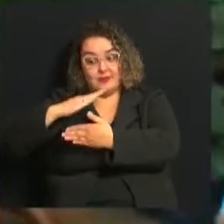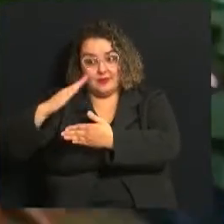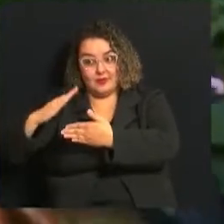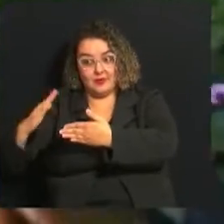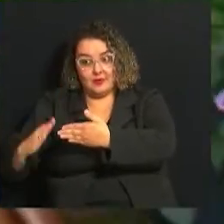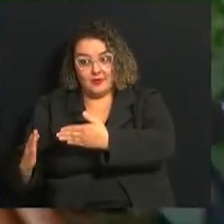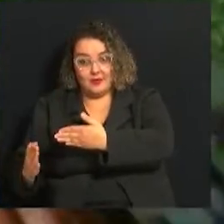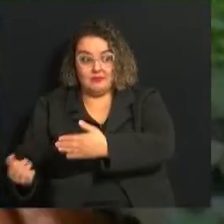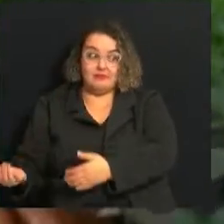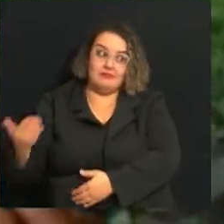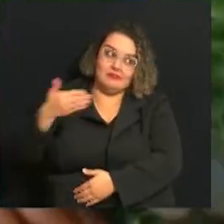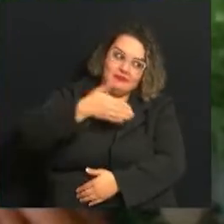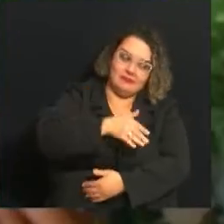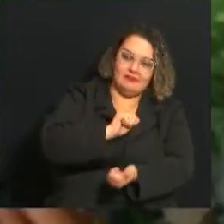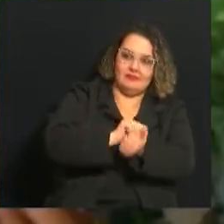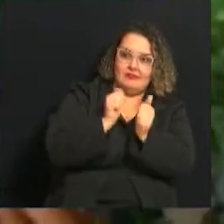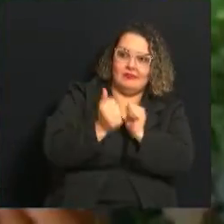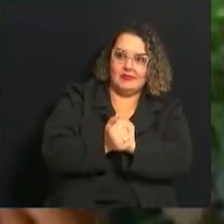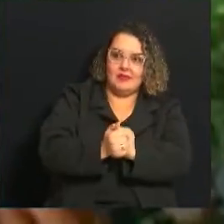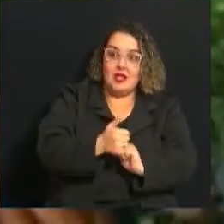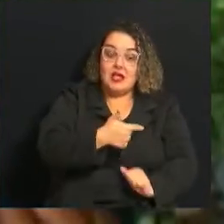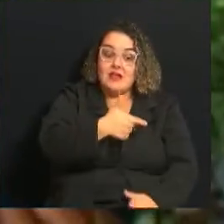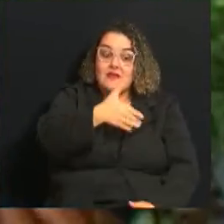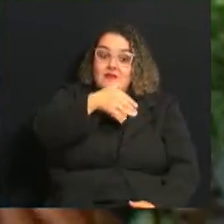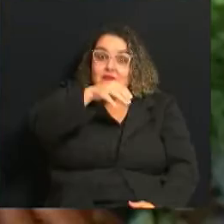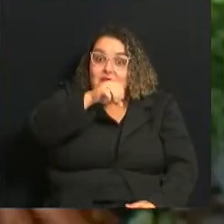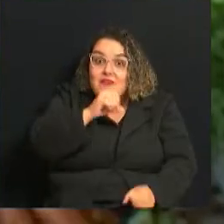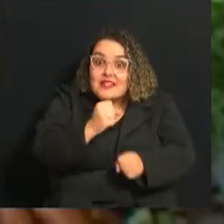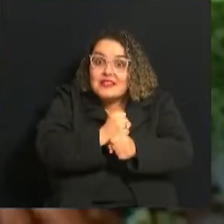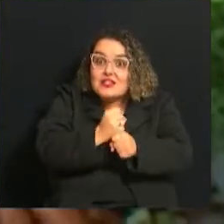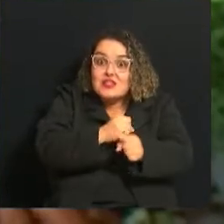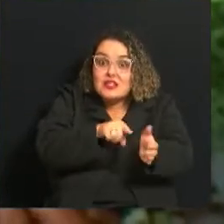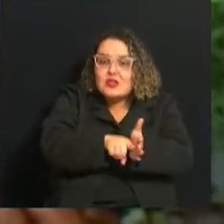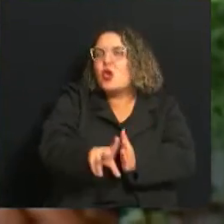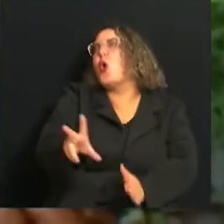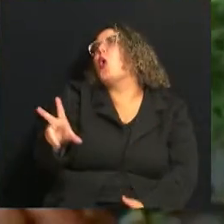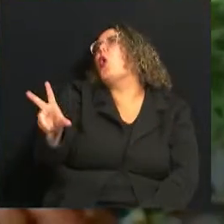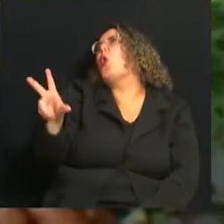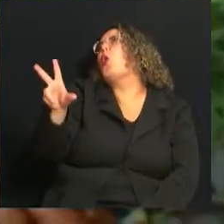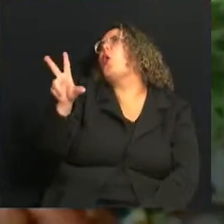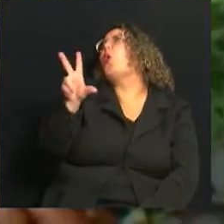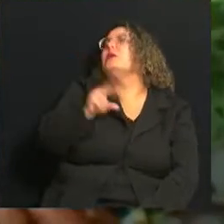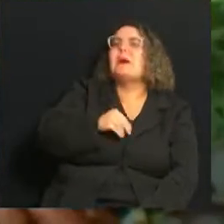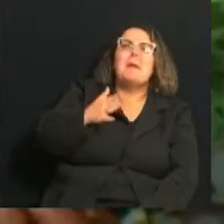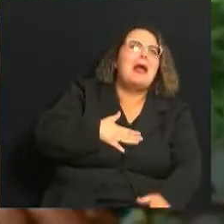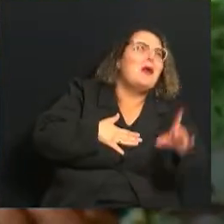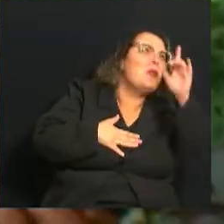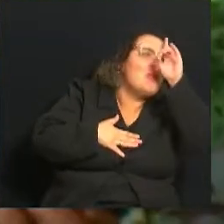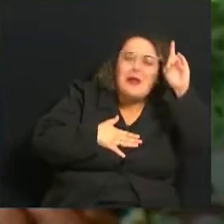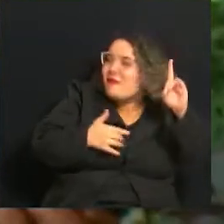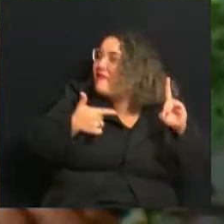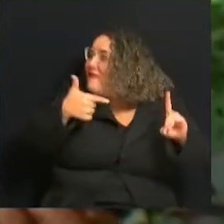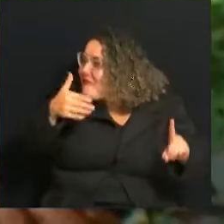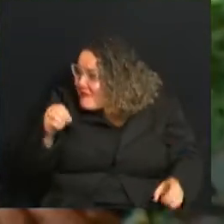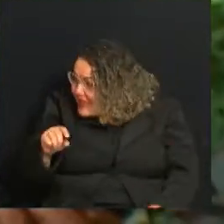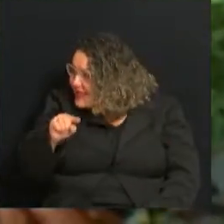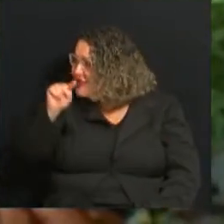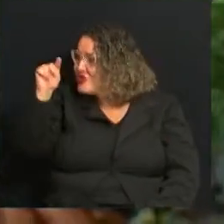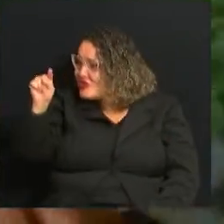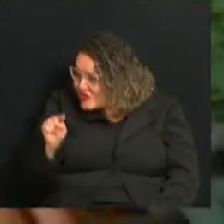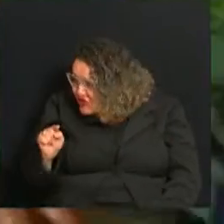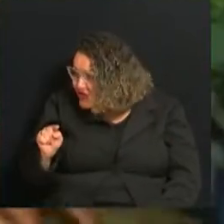Foram basicamente 20 anos de pesquisa. Meu Deus do céu, né? Jura? Porque você tem que passar... Anos. Sim, olha você só, passa...